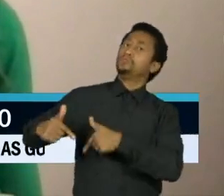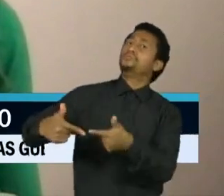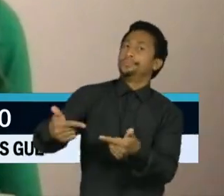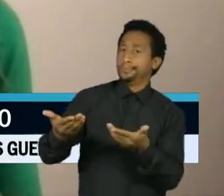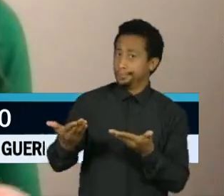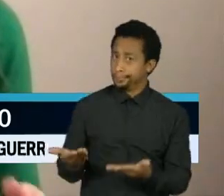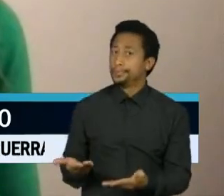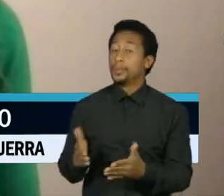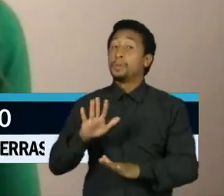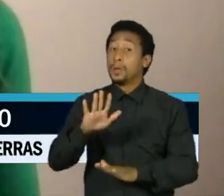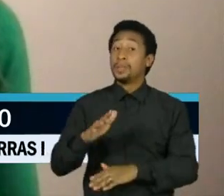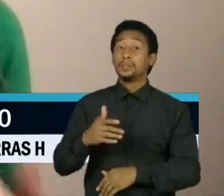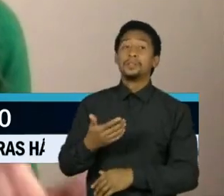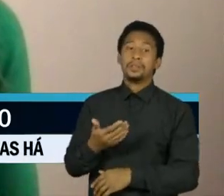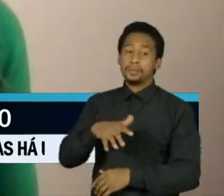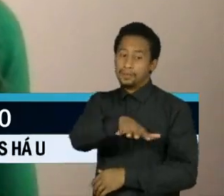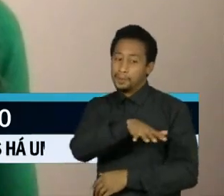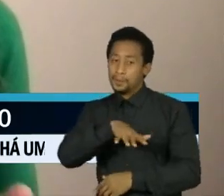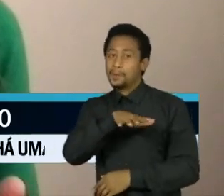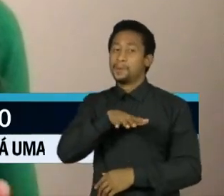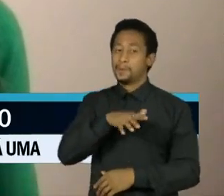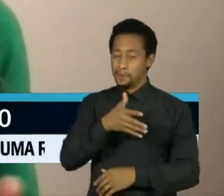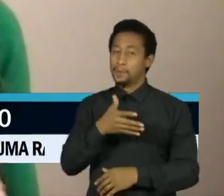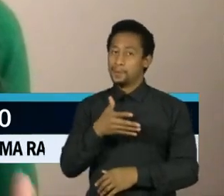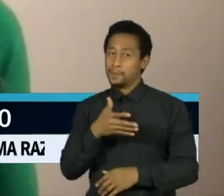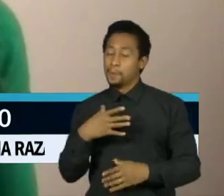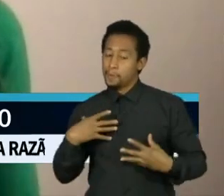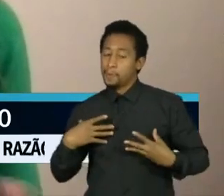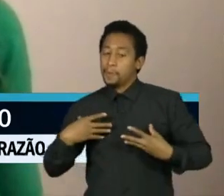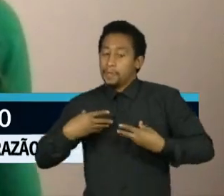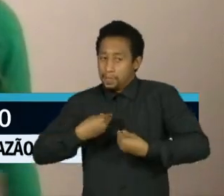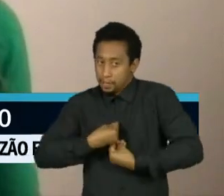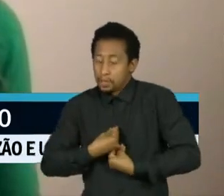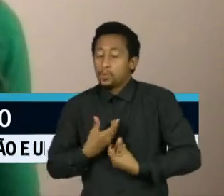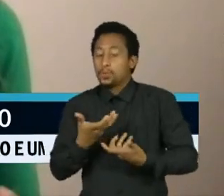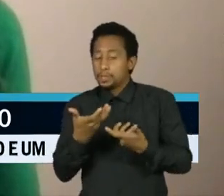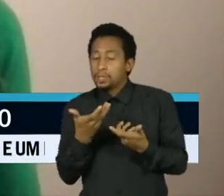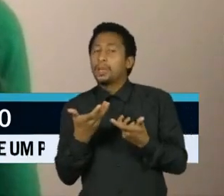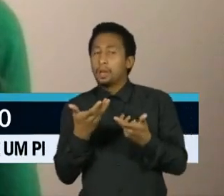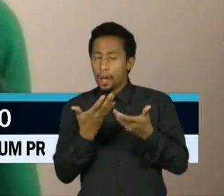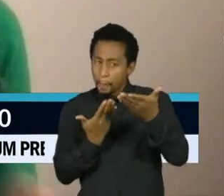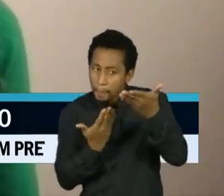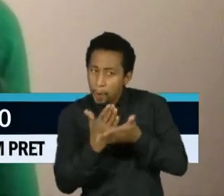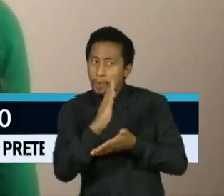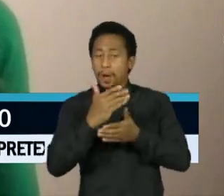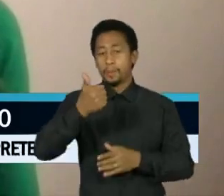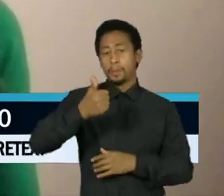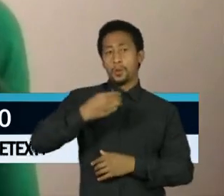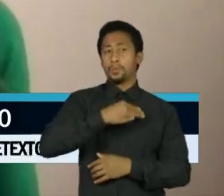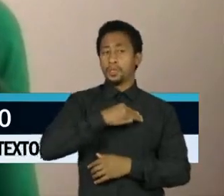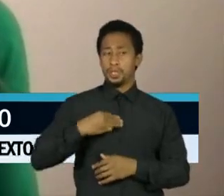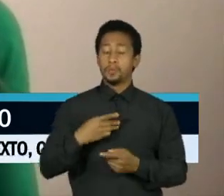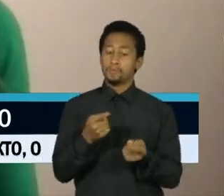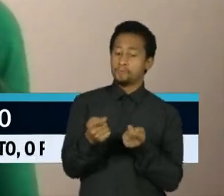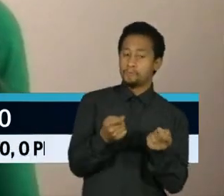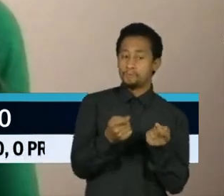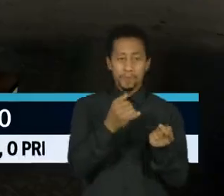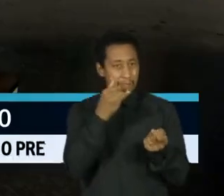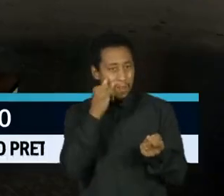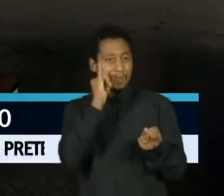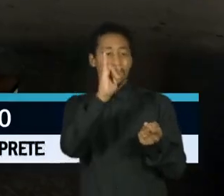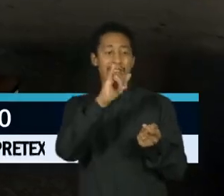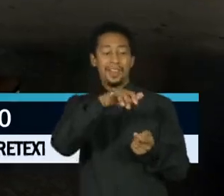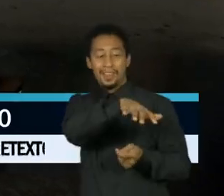interesse de você ter um pouco mais de freios, possibilidade de frear impulsos autoritários do Executivo Federal.